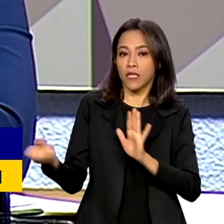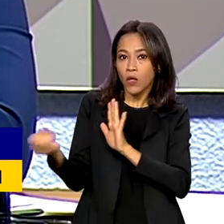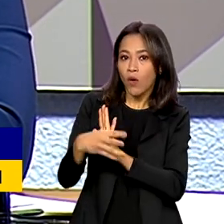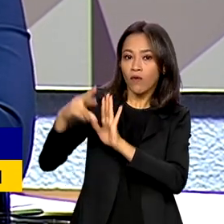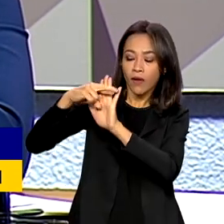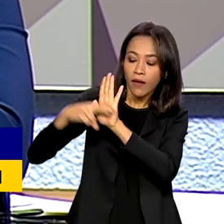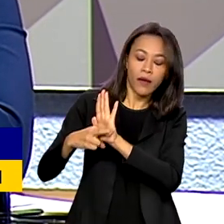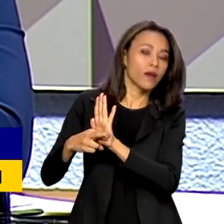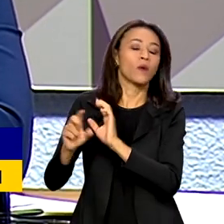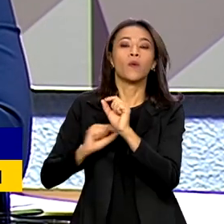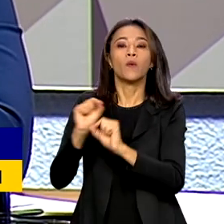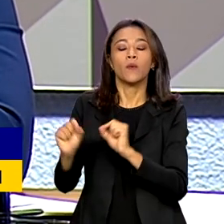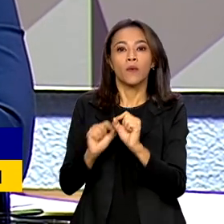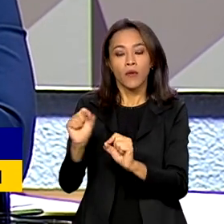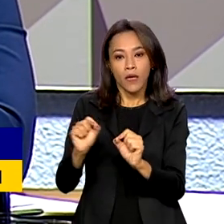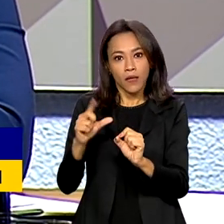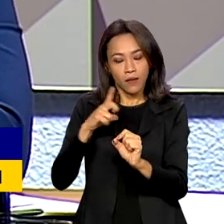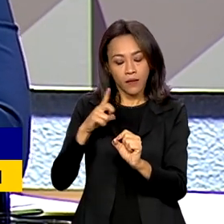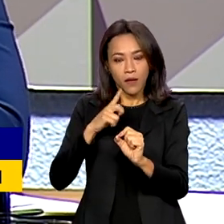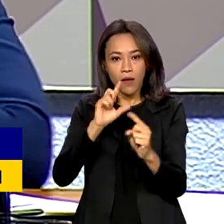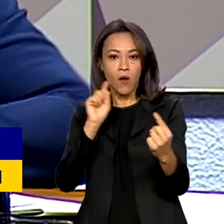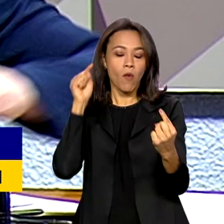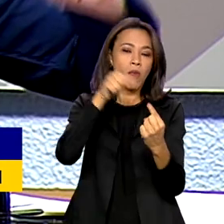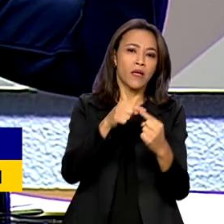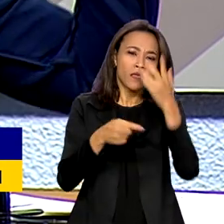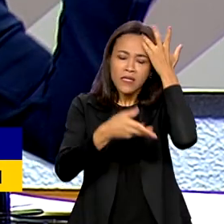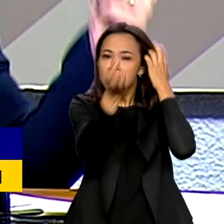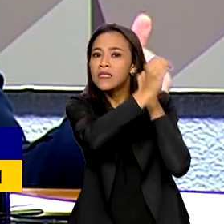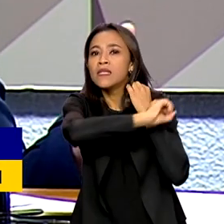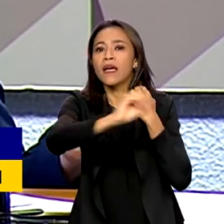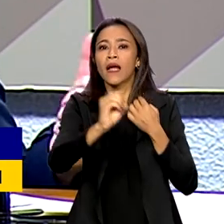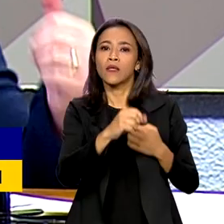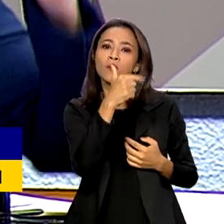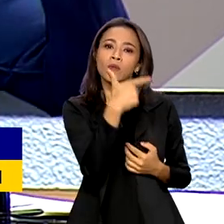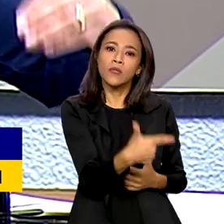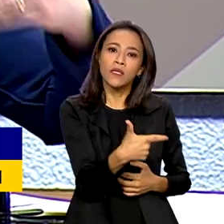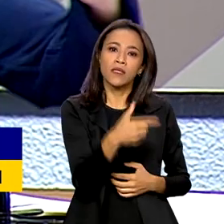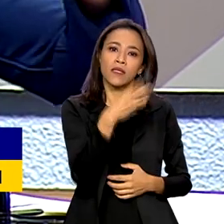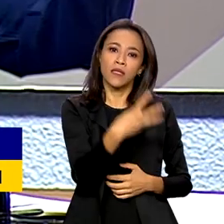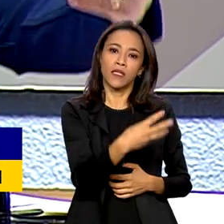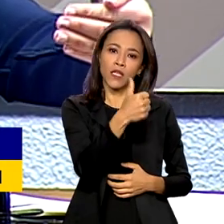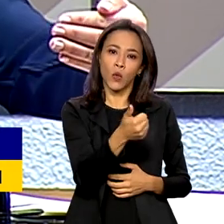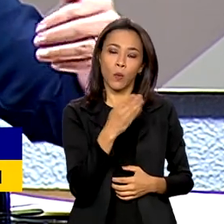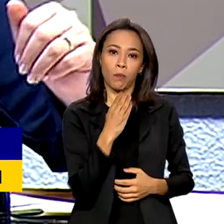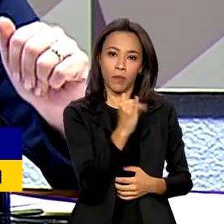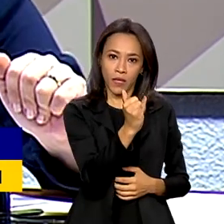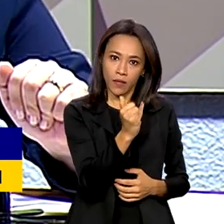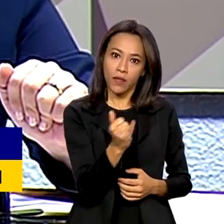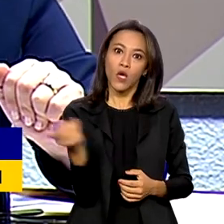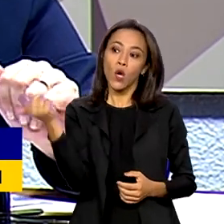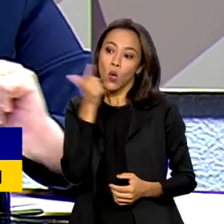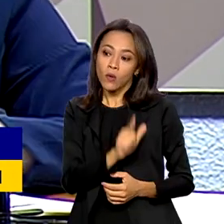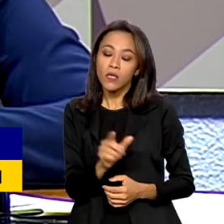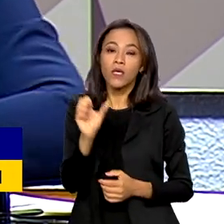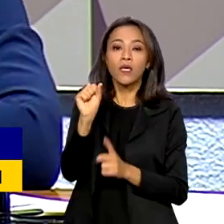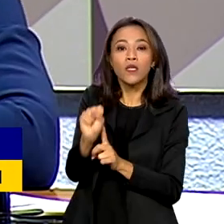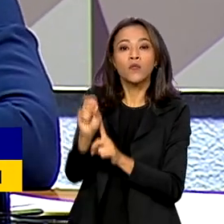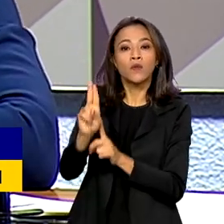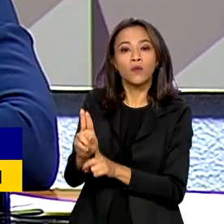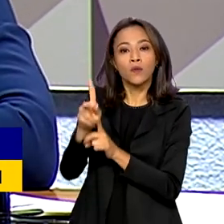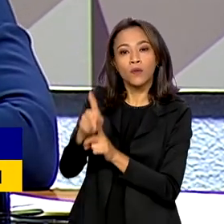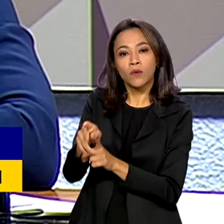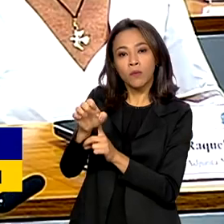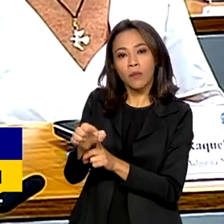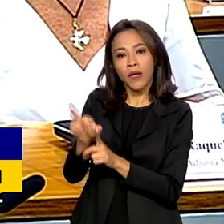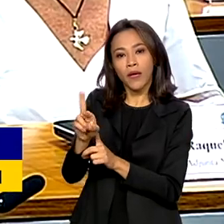para termos como meta zerar esse déficit 231 bi, gerar superávit, porque o objetivo é